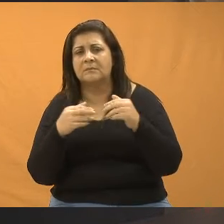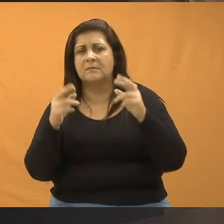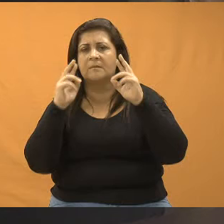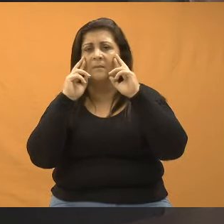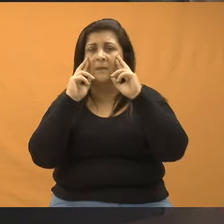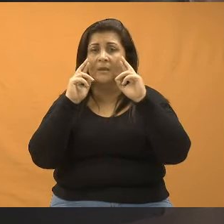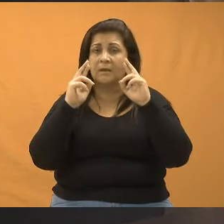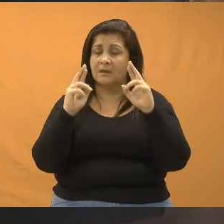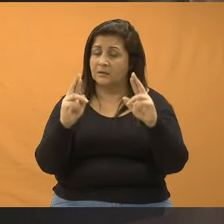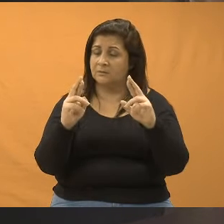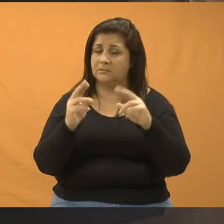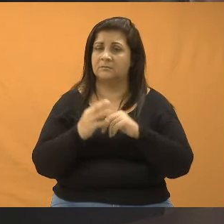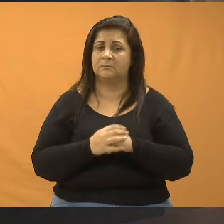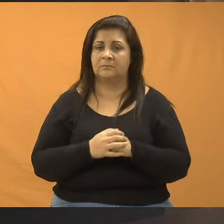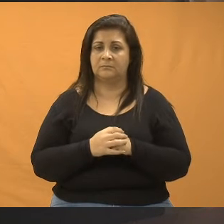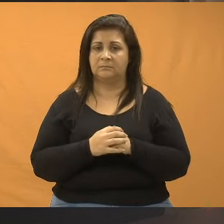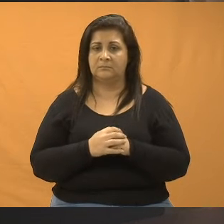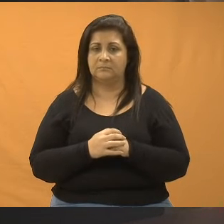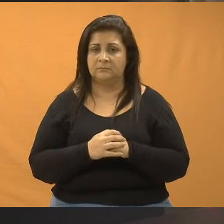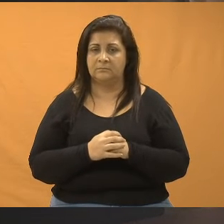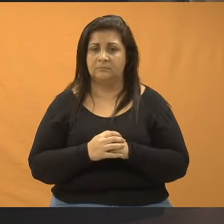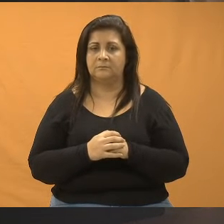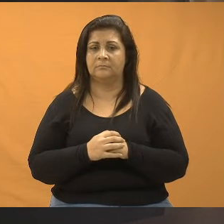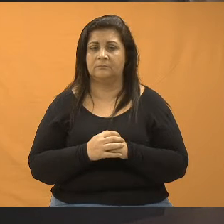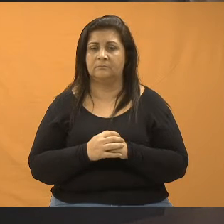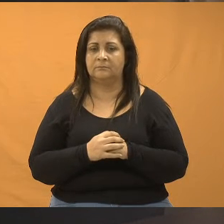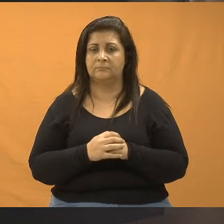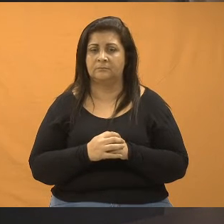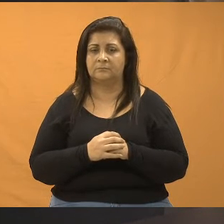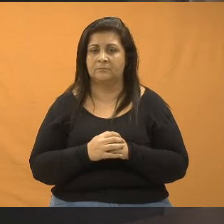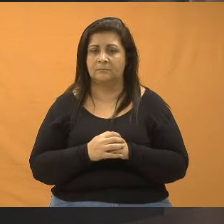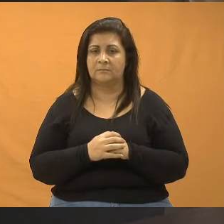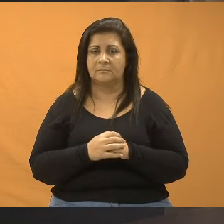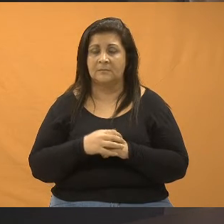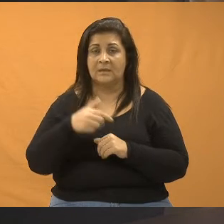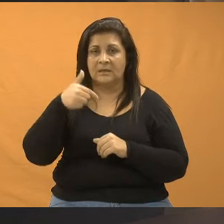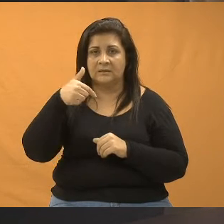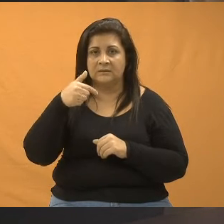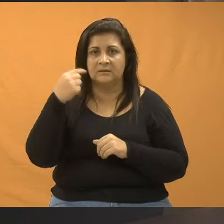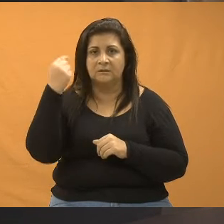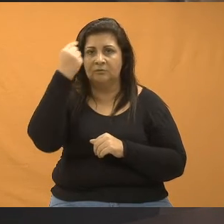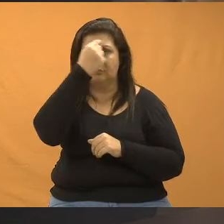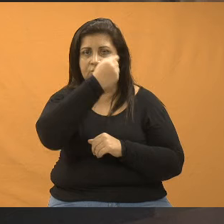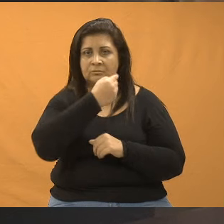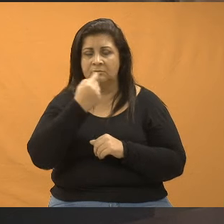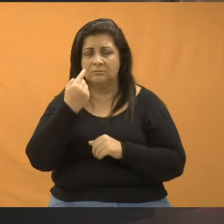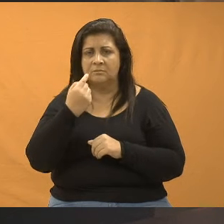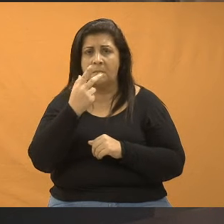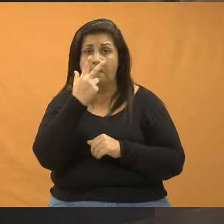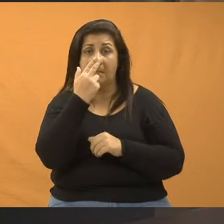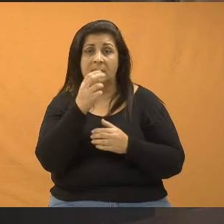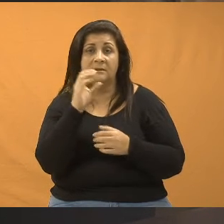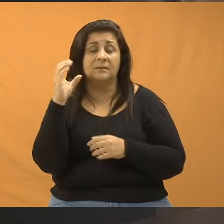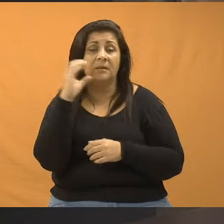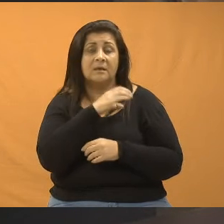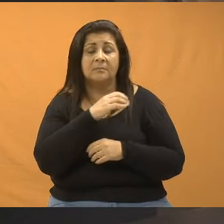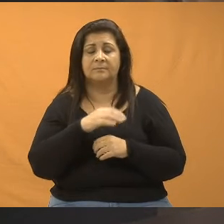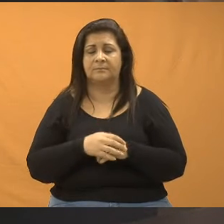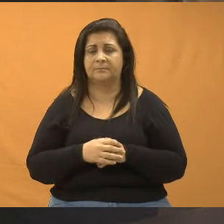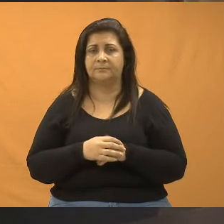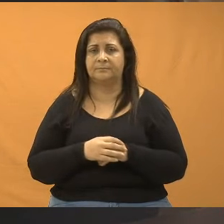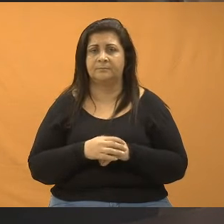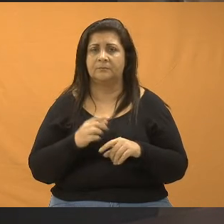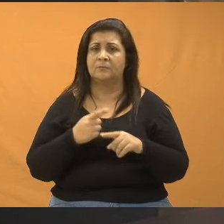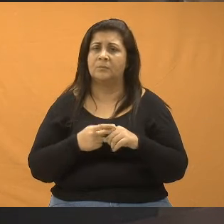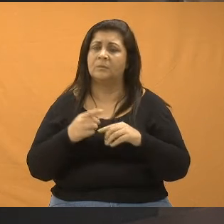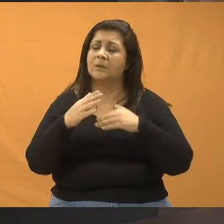respeito, que eu acho o principal entre as pessoas, o respeito. Então, aquelas 7 horas que nós ficamos lá dentro, passou rapidinho. Então, eu acho que